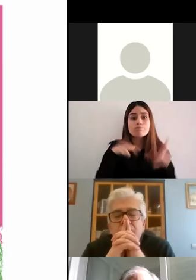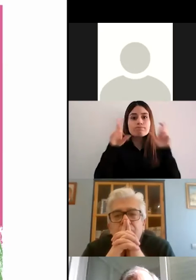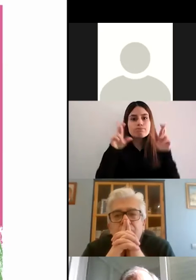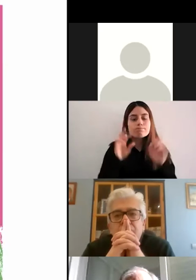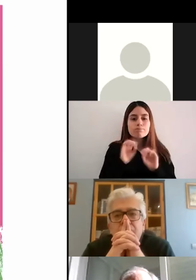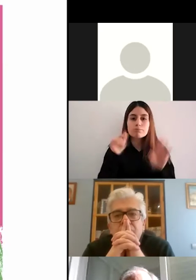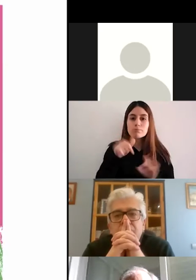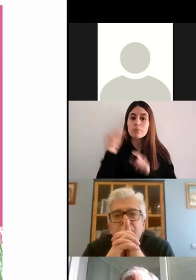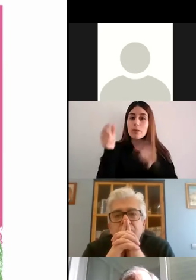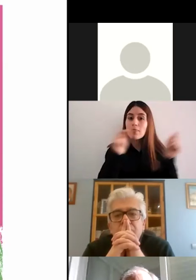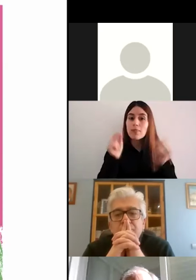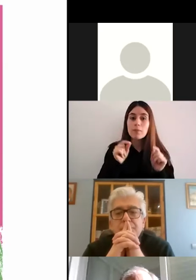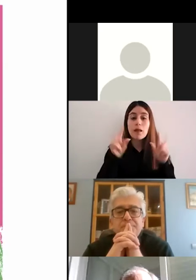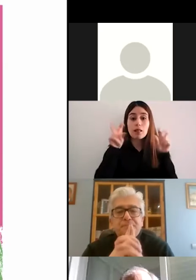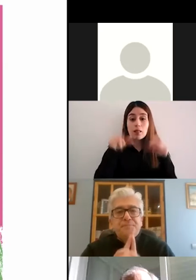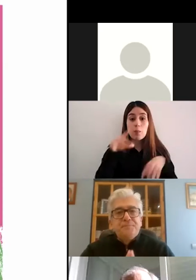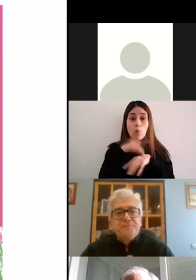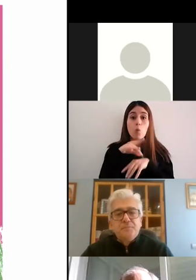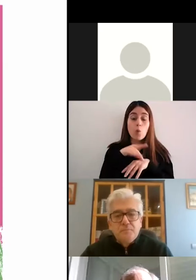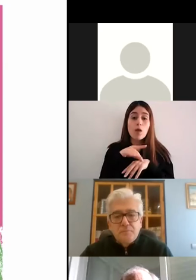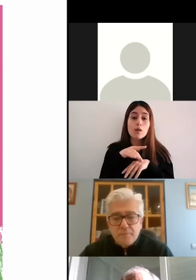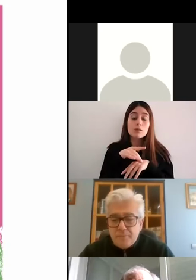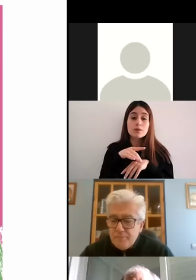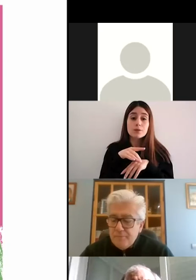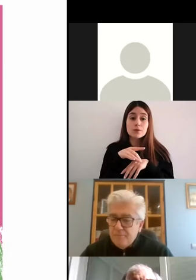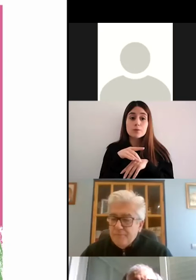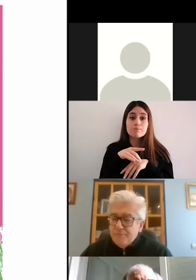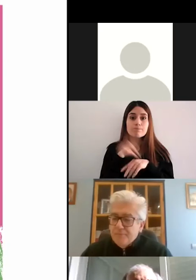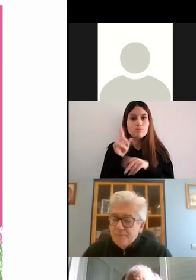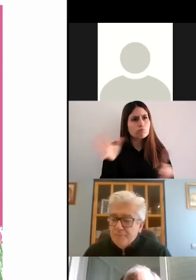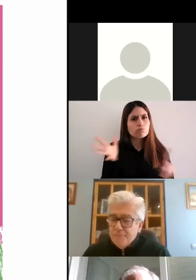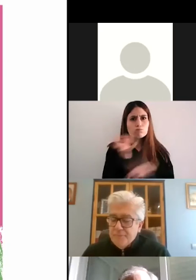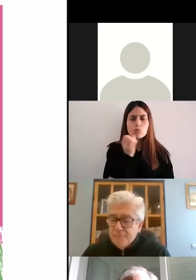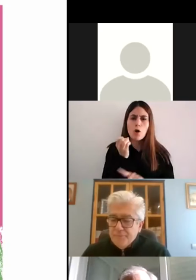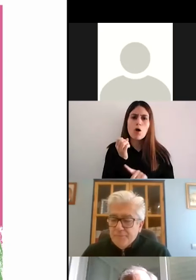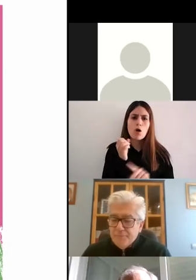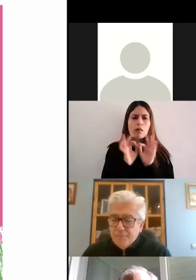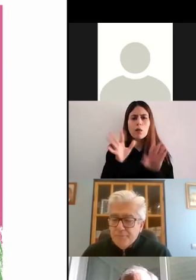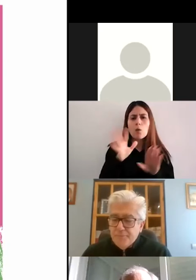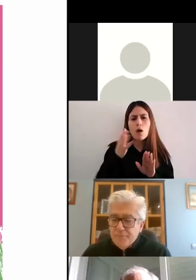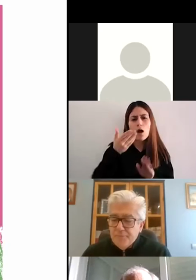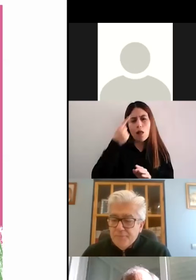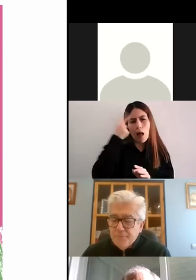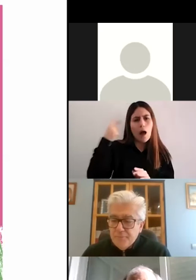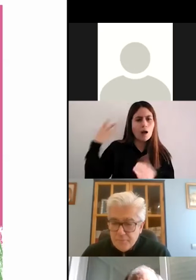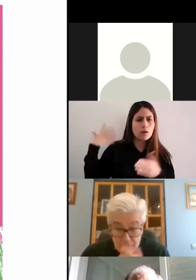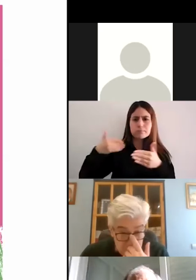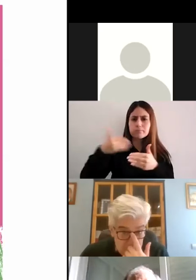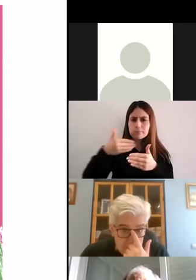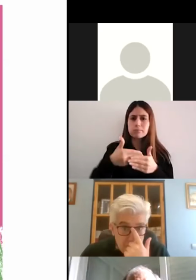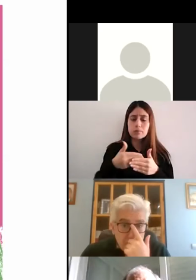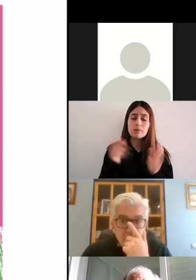debate sobre estas doenças tenha o sucesso que tem tido das últimas vezes, e